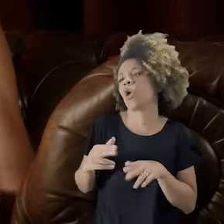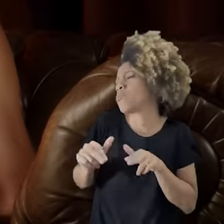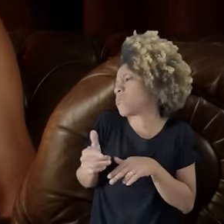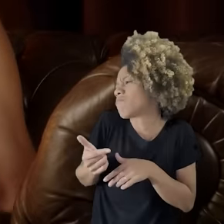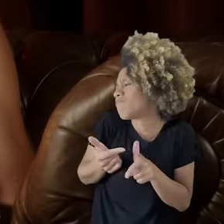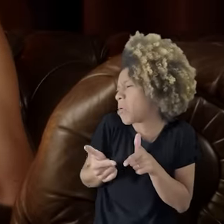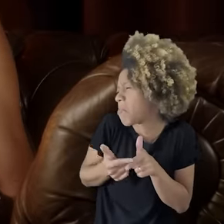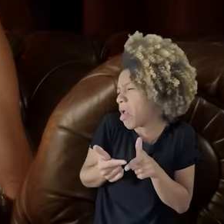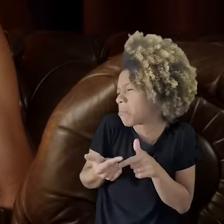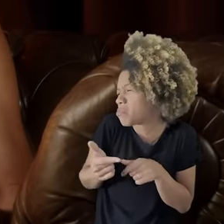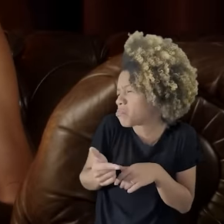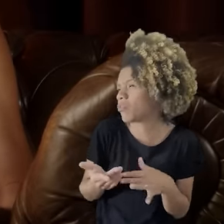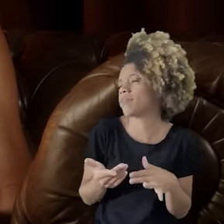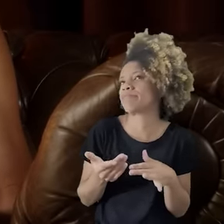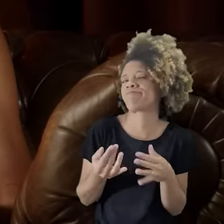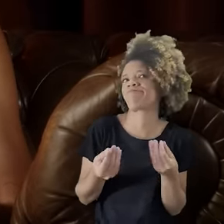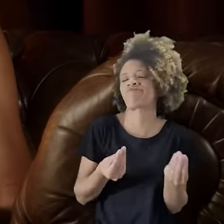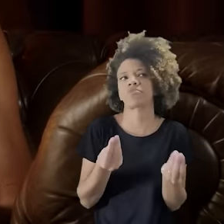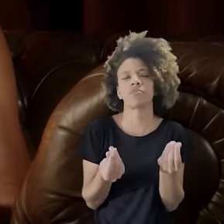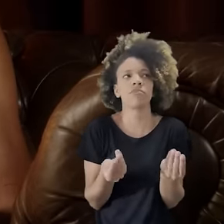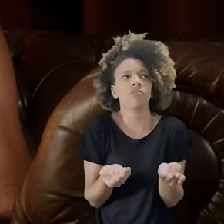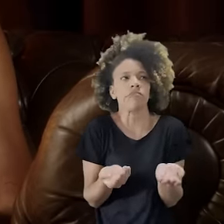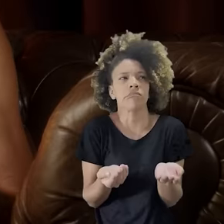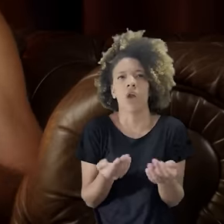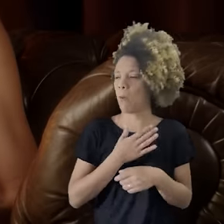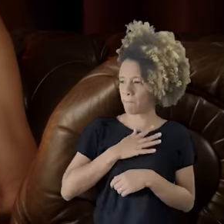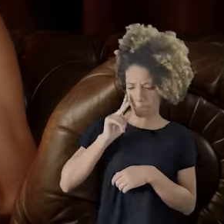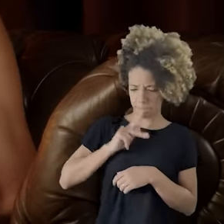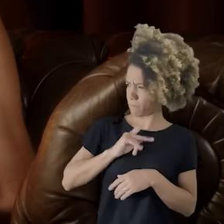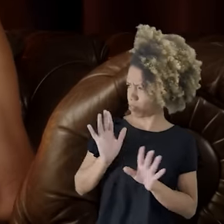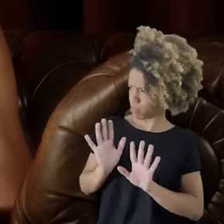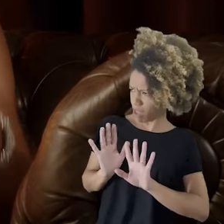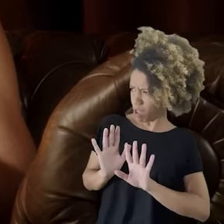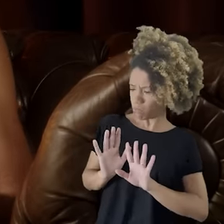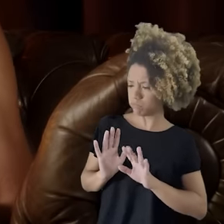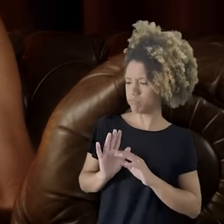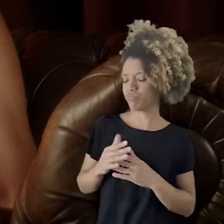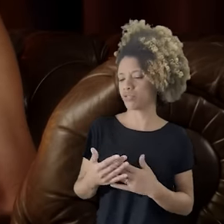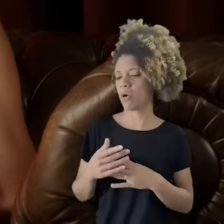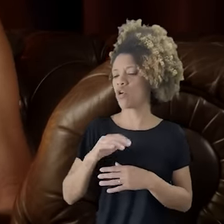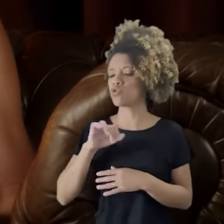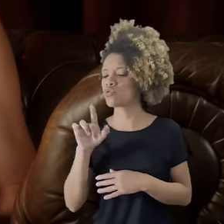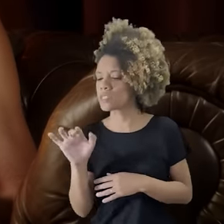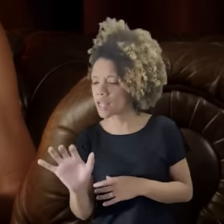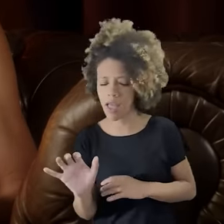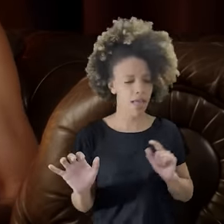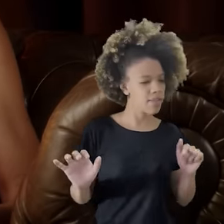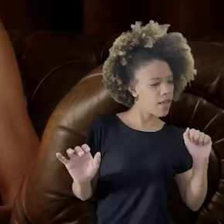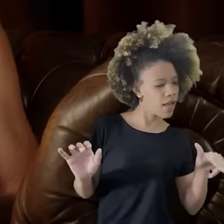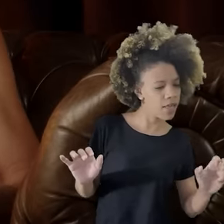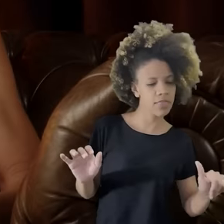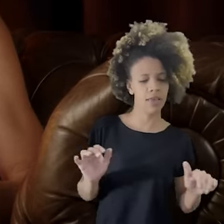nunca tive problema vamos dizer assim com com comigo mesma no fato do do Zezinho tava ali